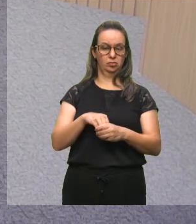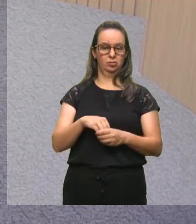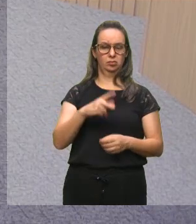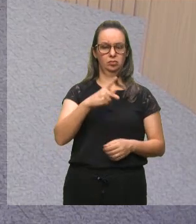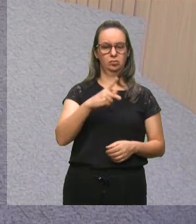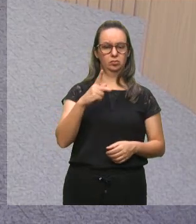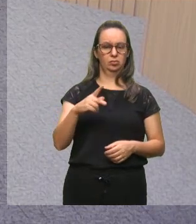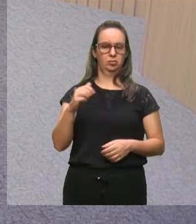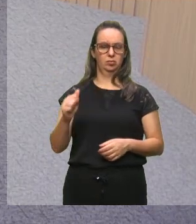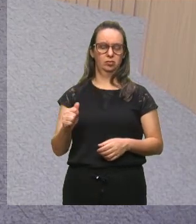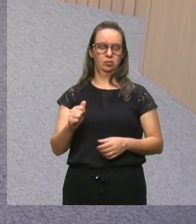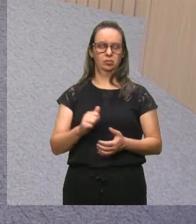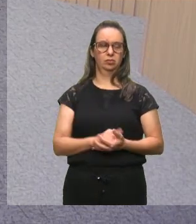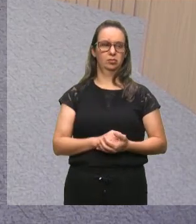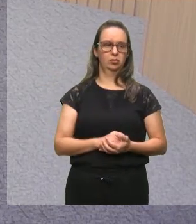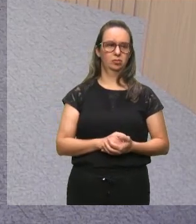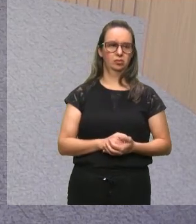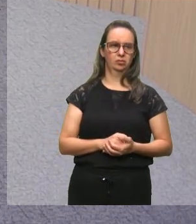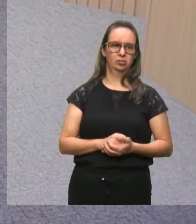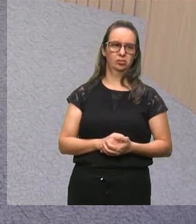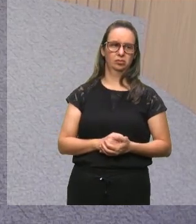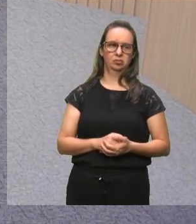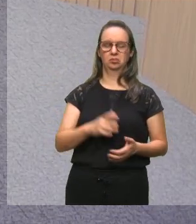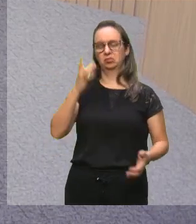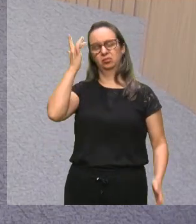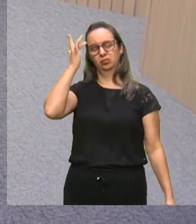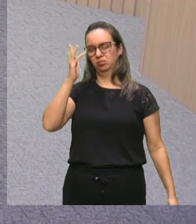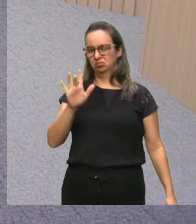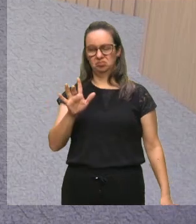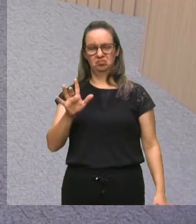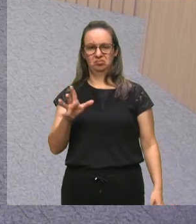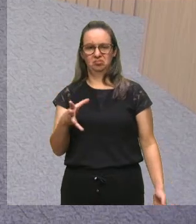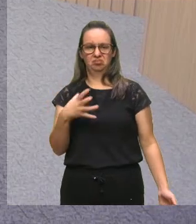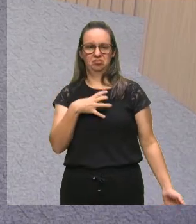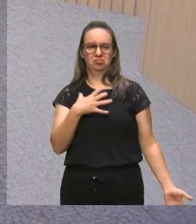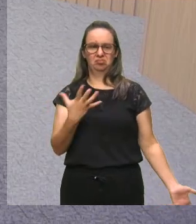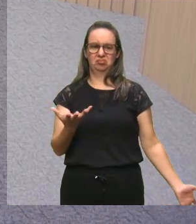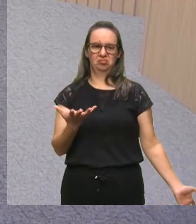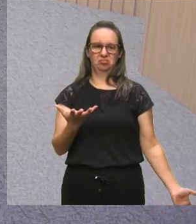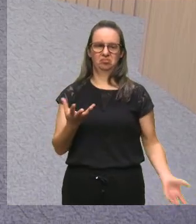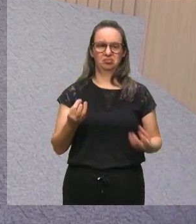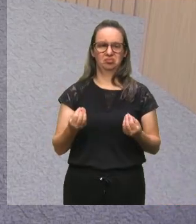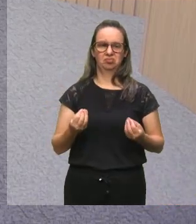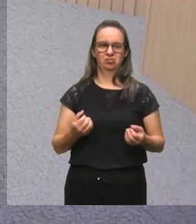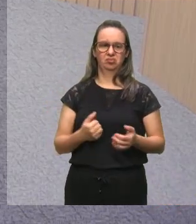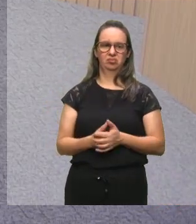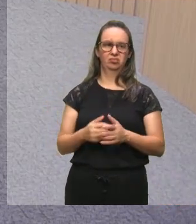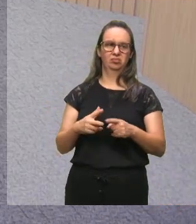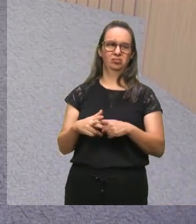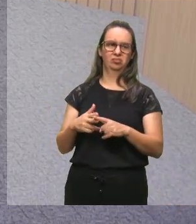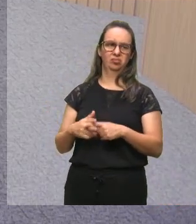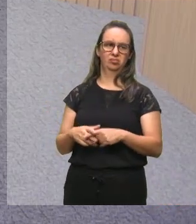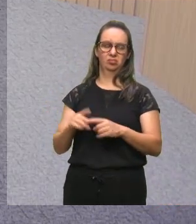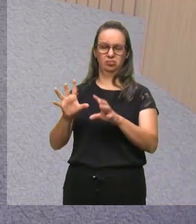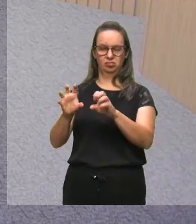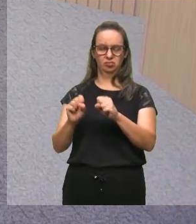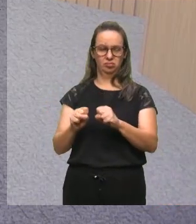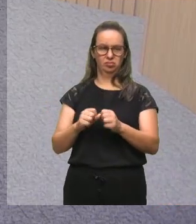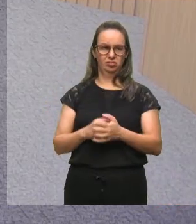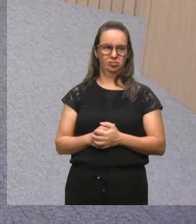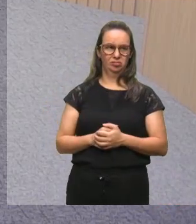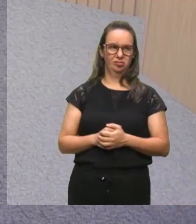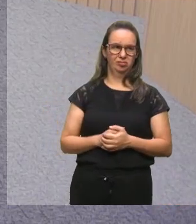Claro, só para deixar claro que não faz sentido nenhum a gente criar uma dotação orçamentária de readequação, consertos e não tirar o dinheiro daqui. Significa, na verdade,